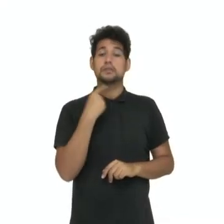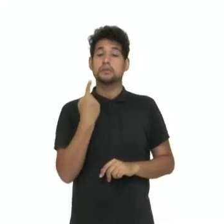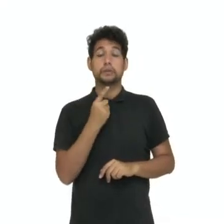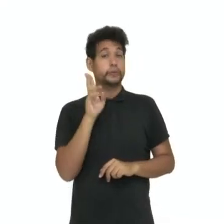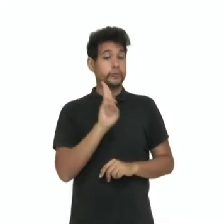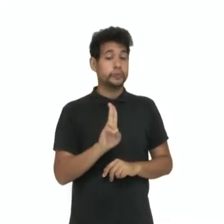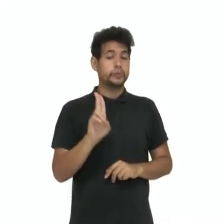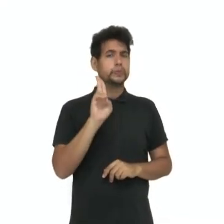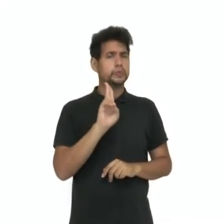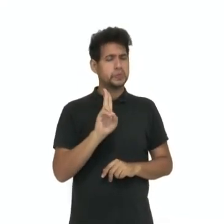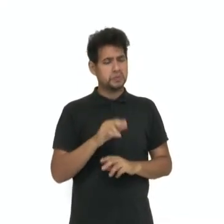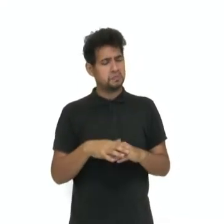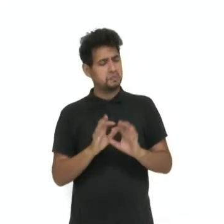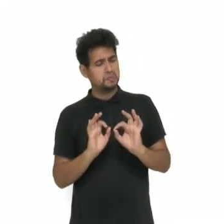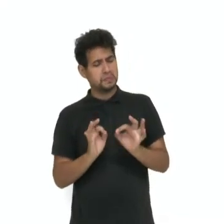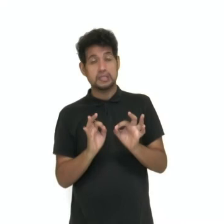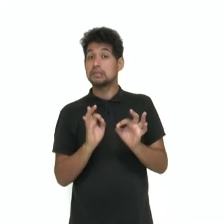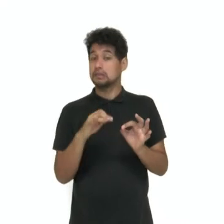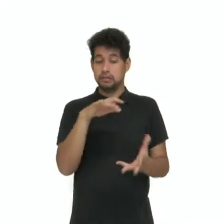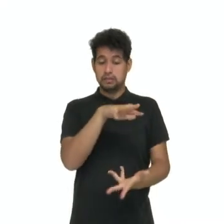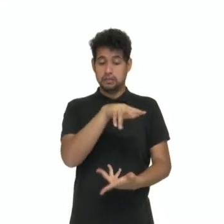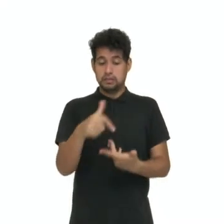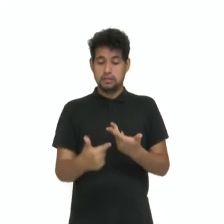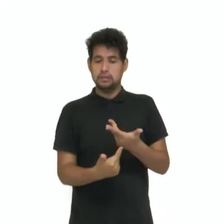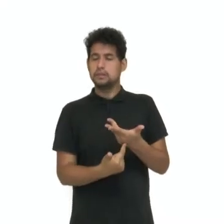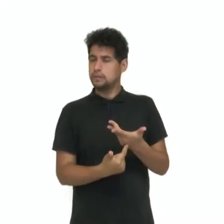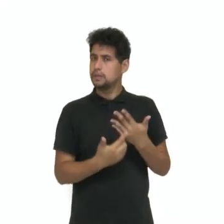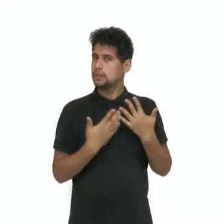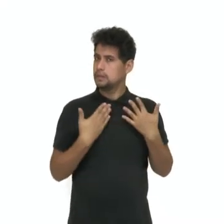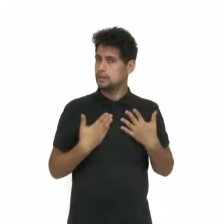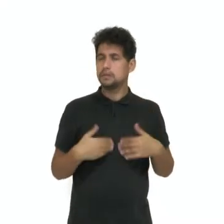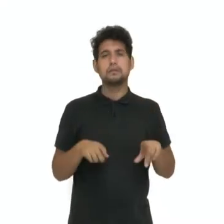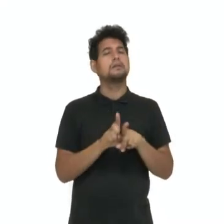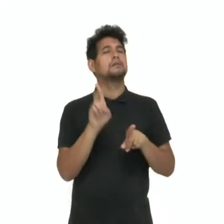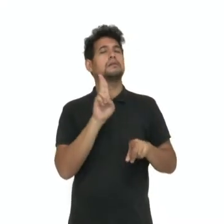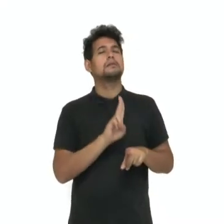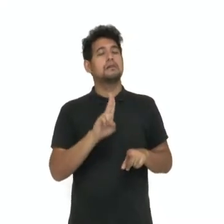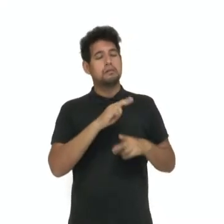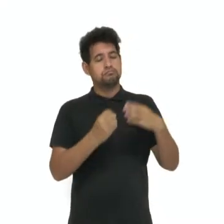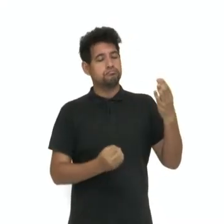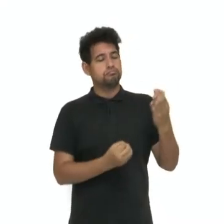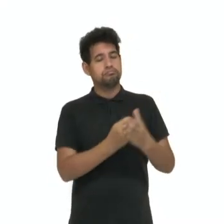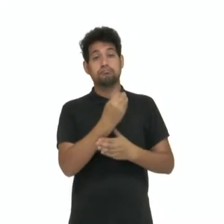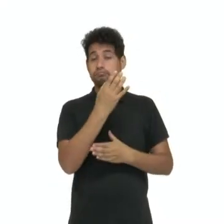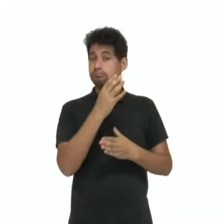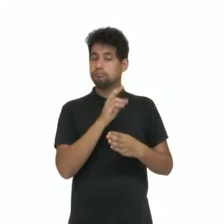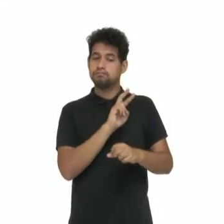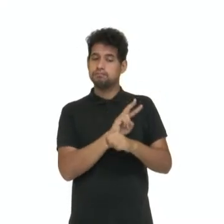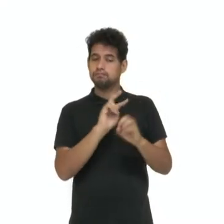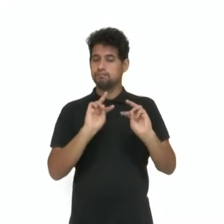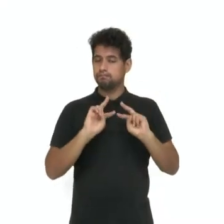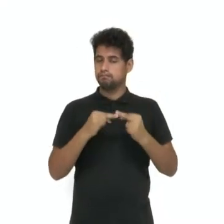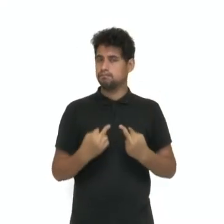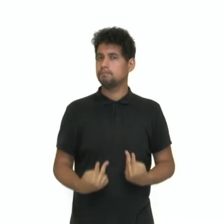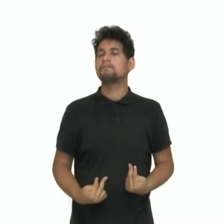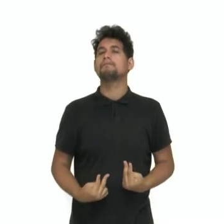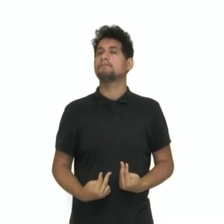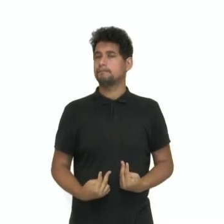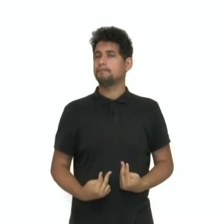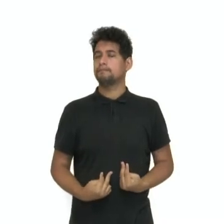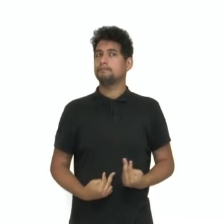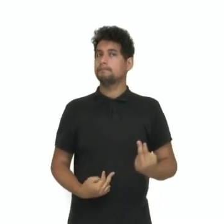utilize da forma pacífica o continente gelado, ao mesmo tempo que a gente utiliza, né, para desenvolver aí a humanidade, tá bom? Então, olha